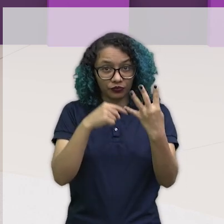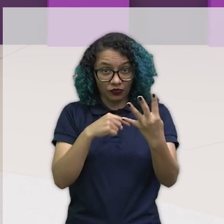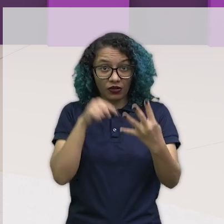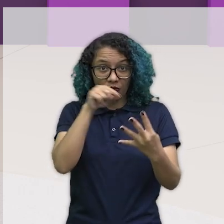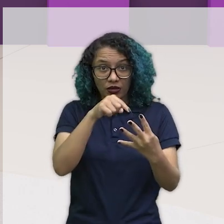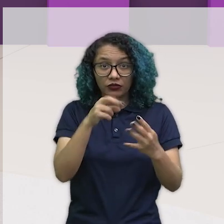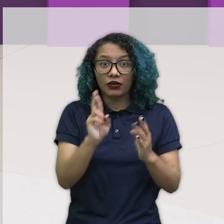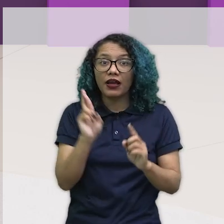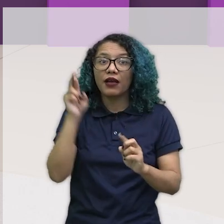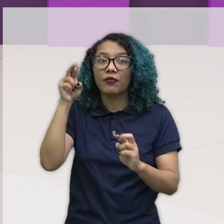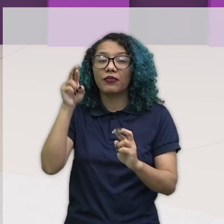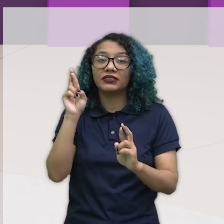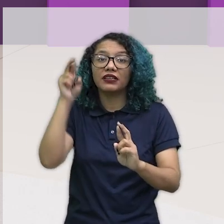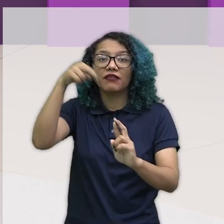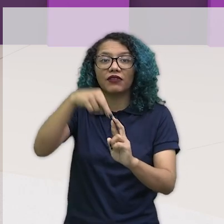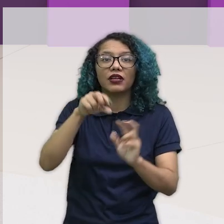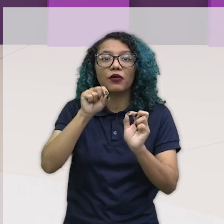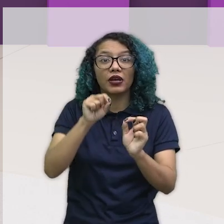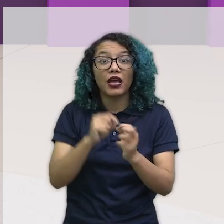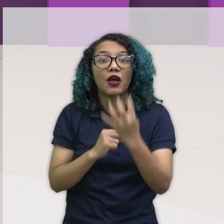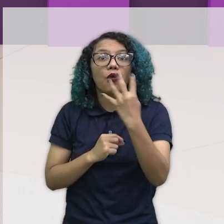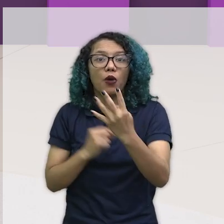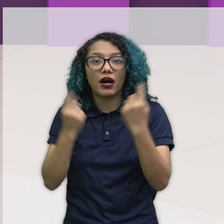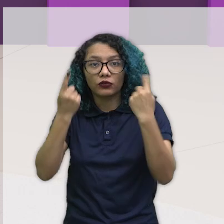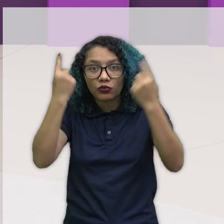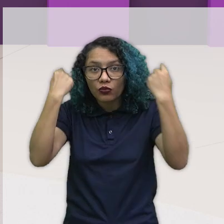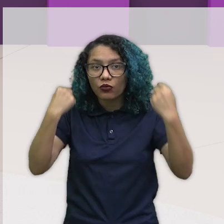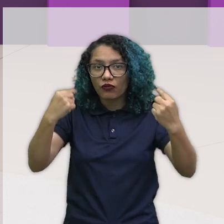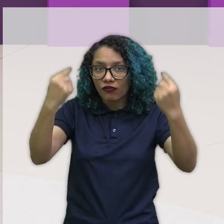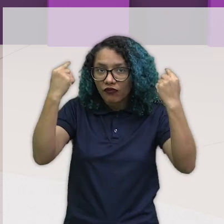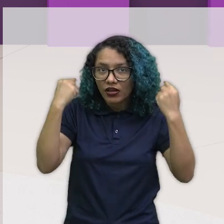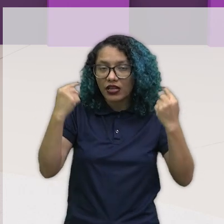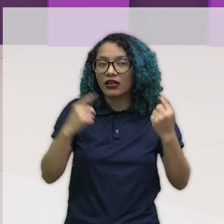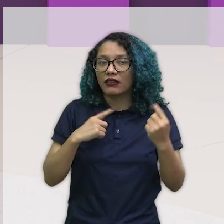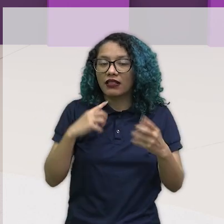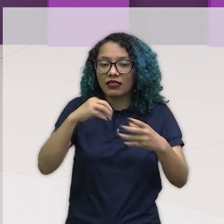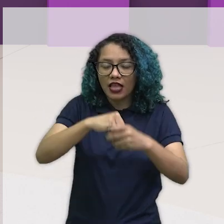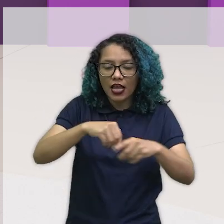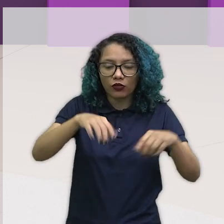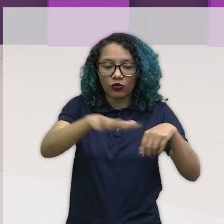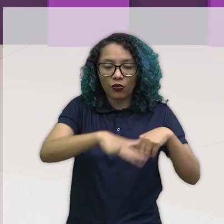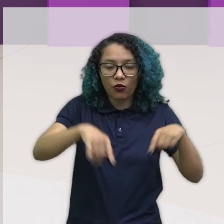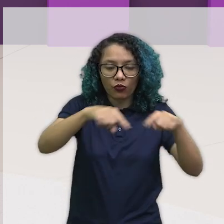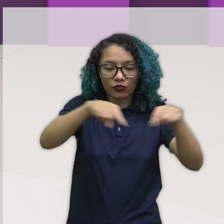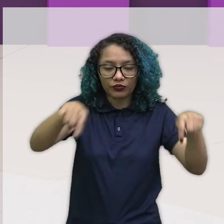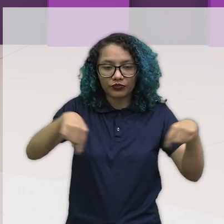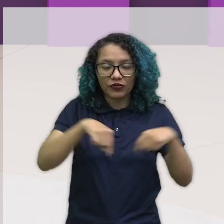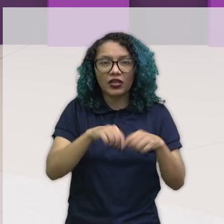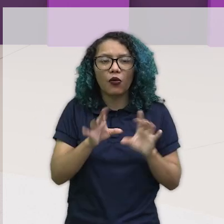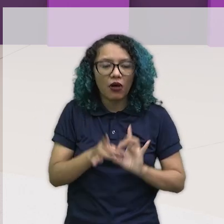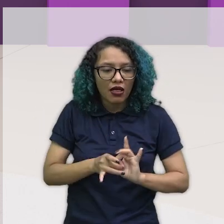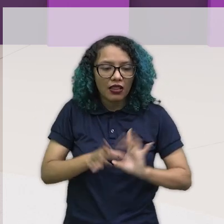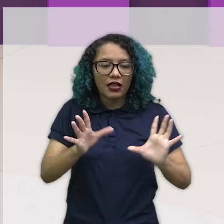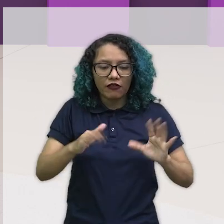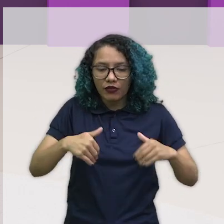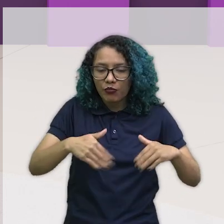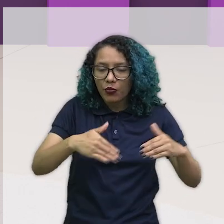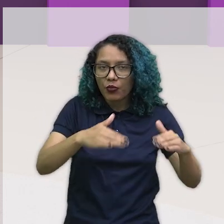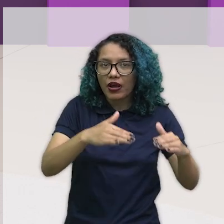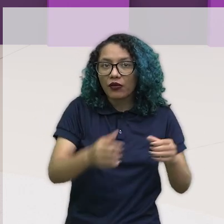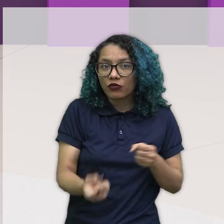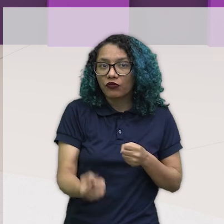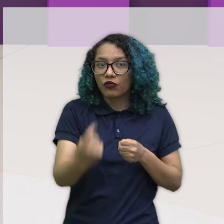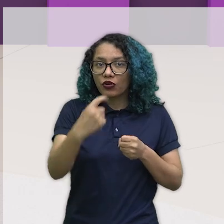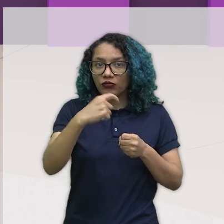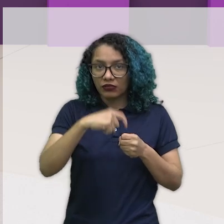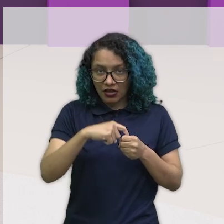pedras representavam as 4 ovelhas que eles tinham no pasto. Então eles soltavam as ovelhas e quando elas